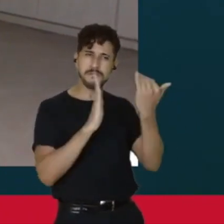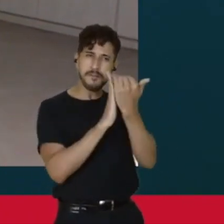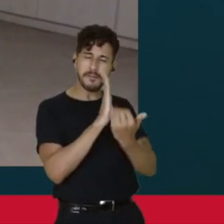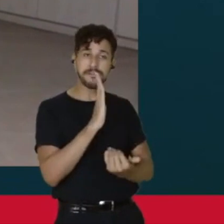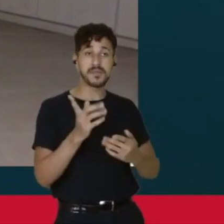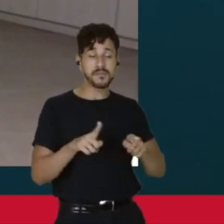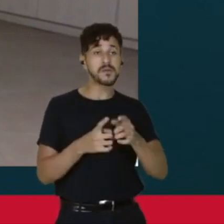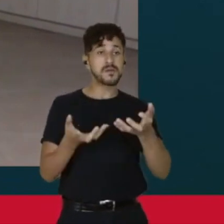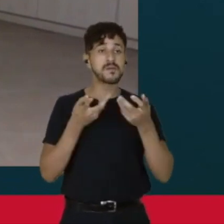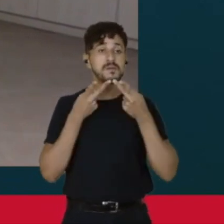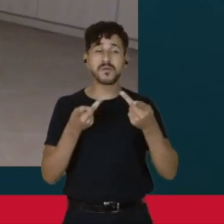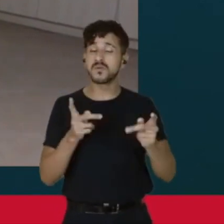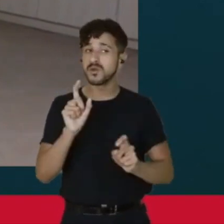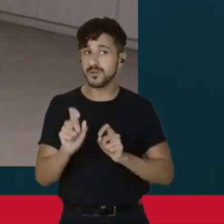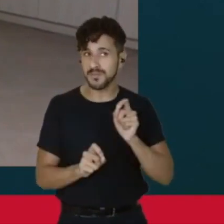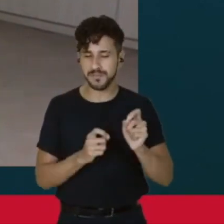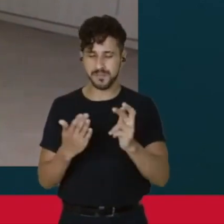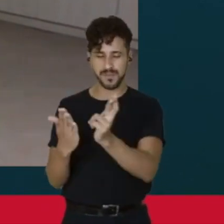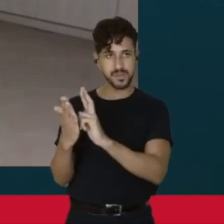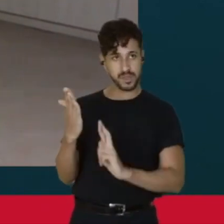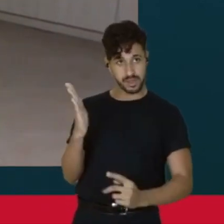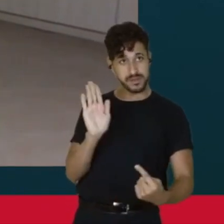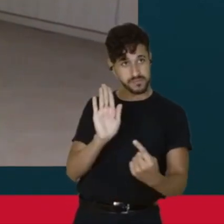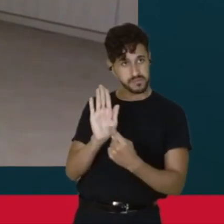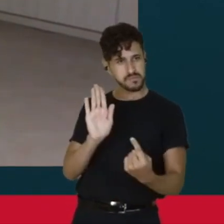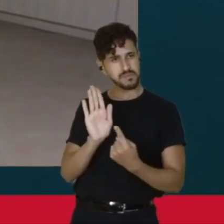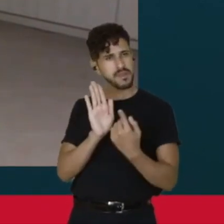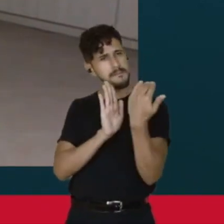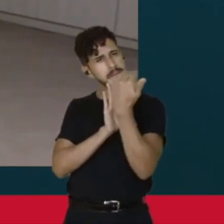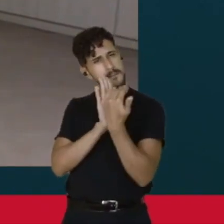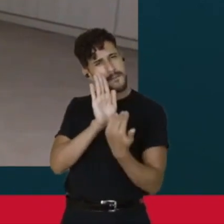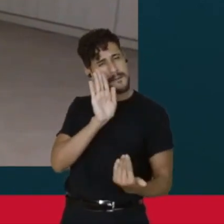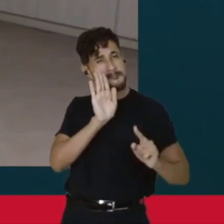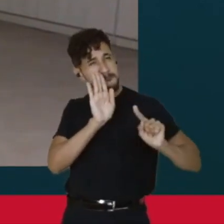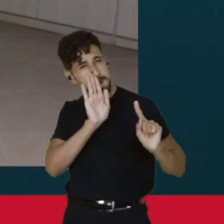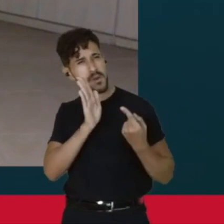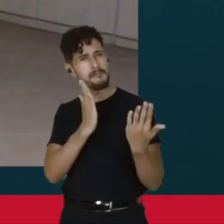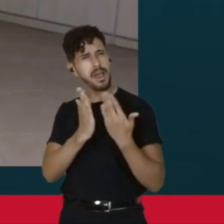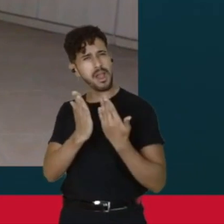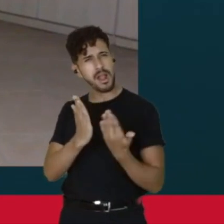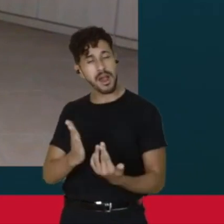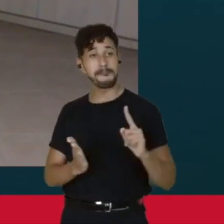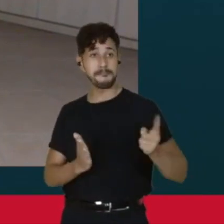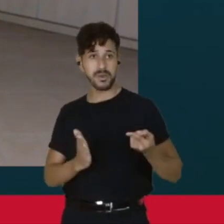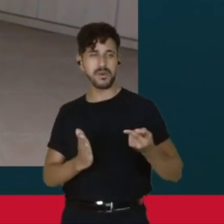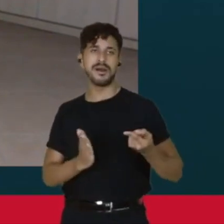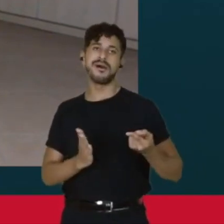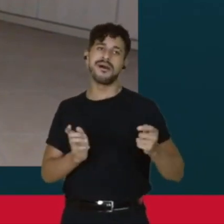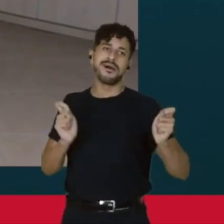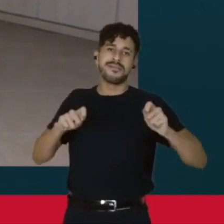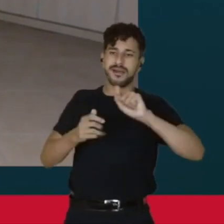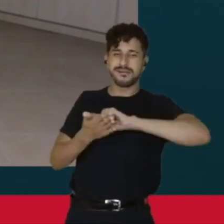para você o seguinte: o relatório, com as suas mais de 1000 páginas, poderia ter sido escrito